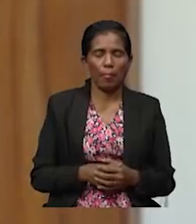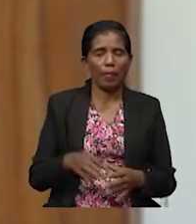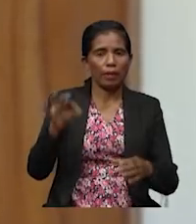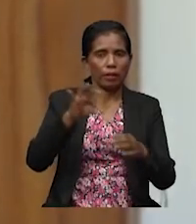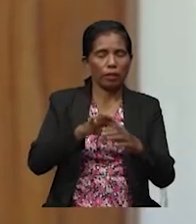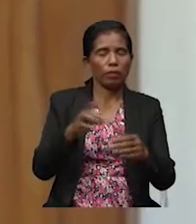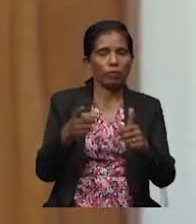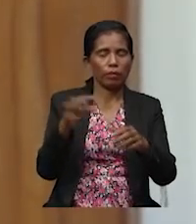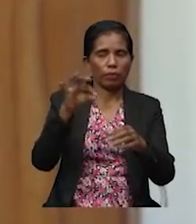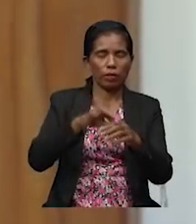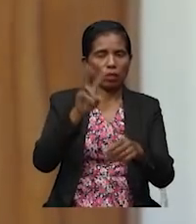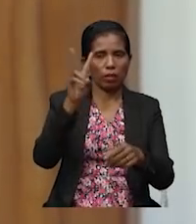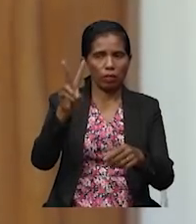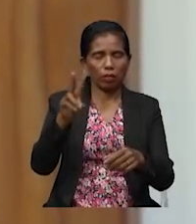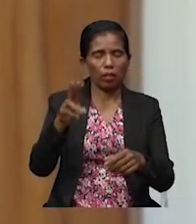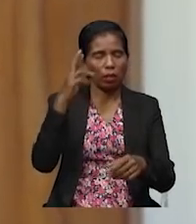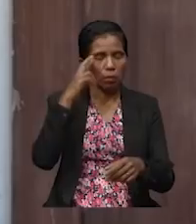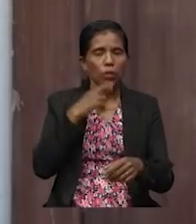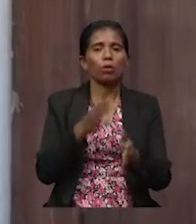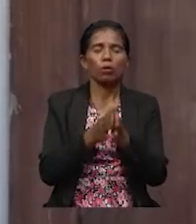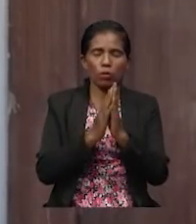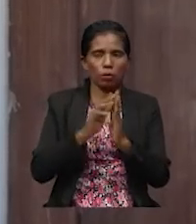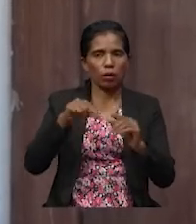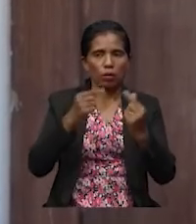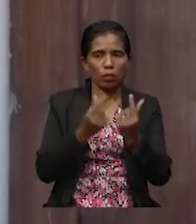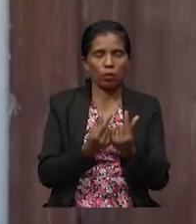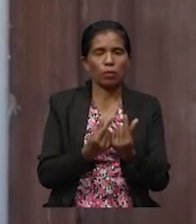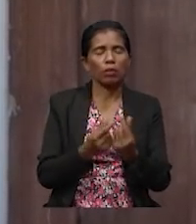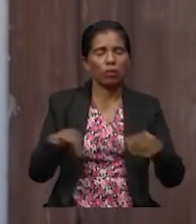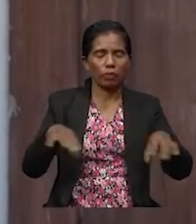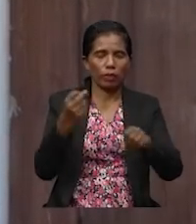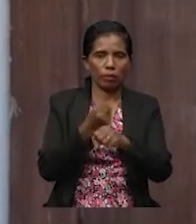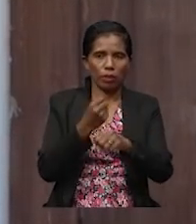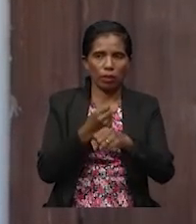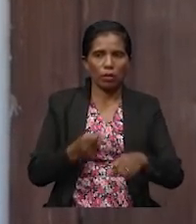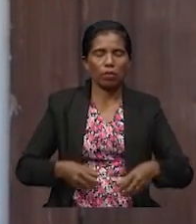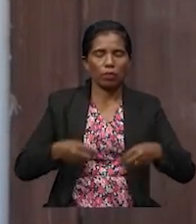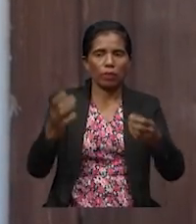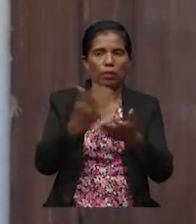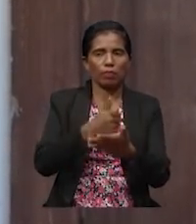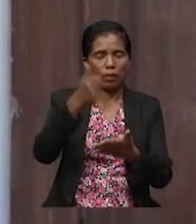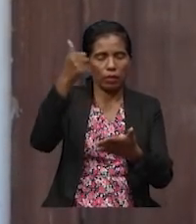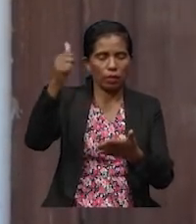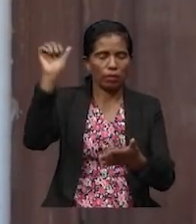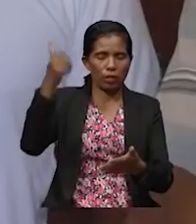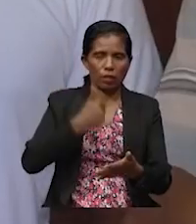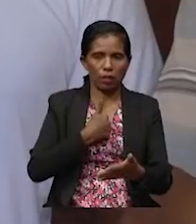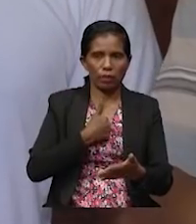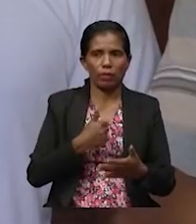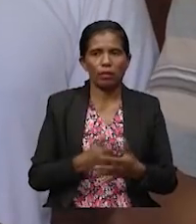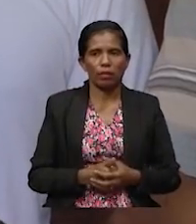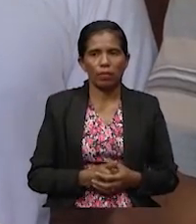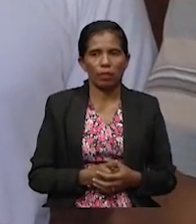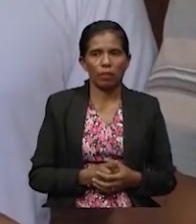volta, Ramos Horta, russo da equipa, ato serviço Macaj Lutang, Rodi Belefó, vitória baninha candidatura.